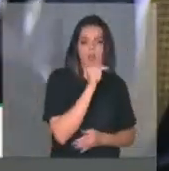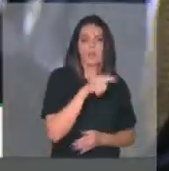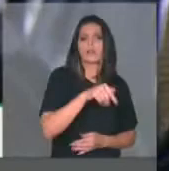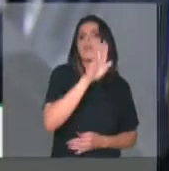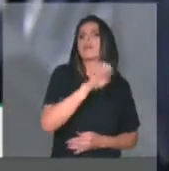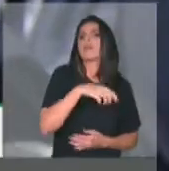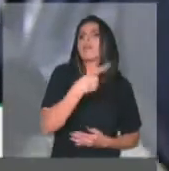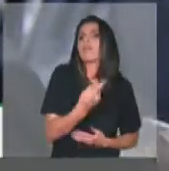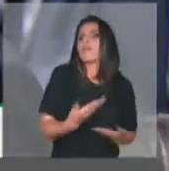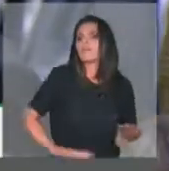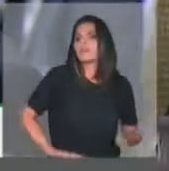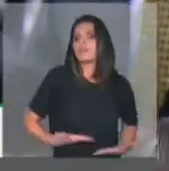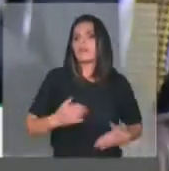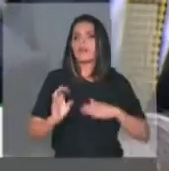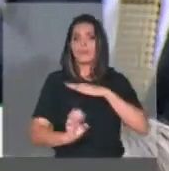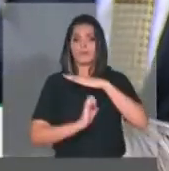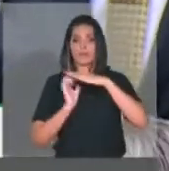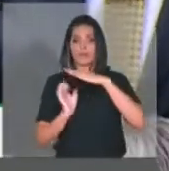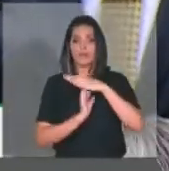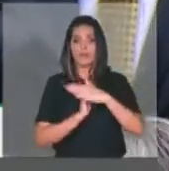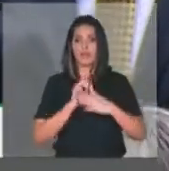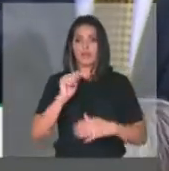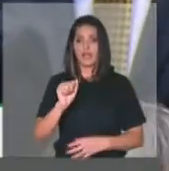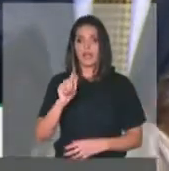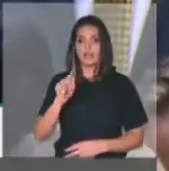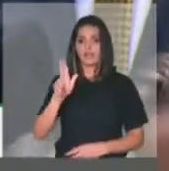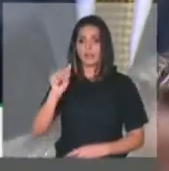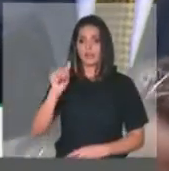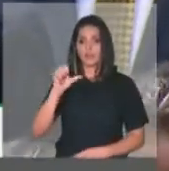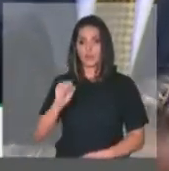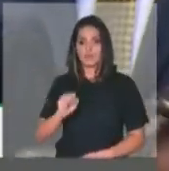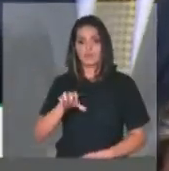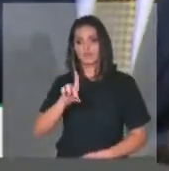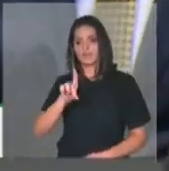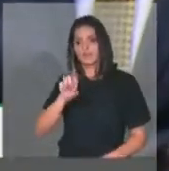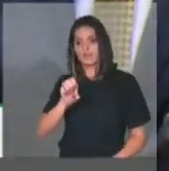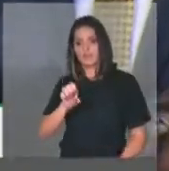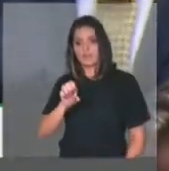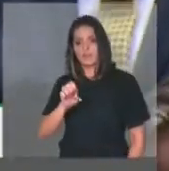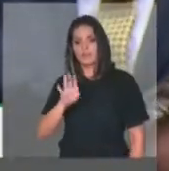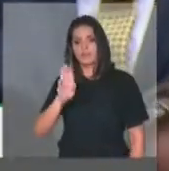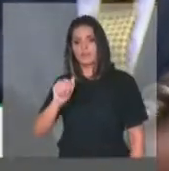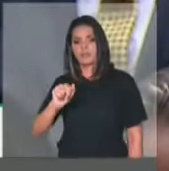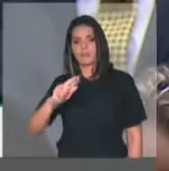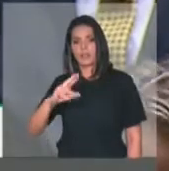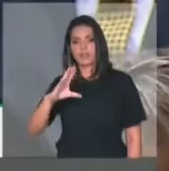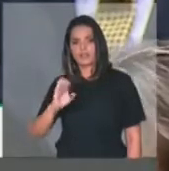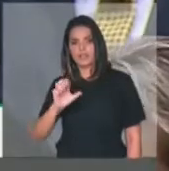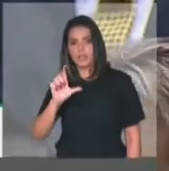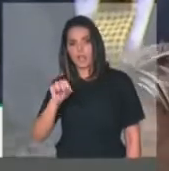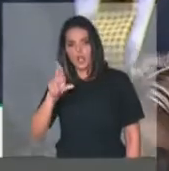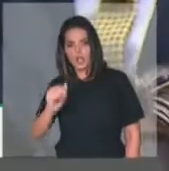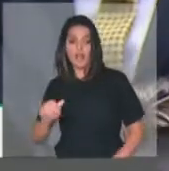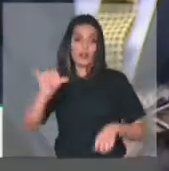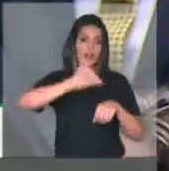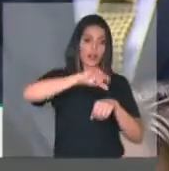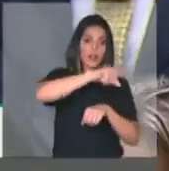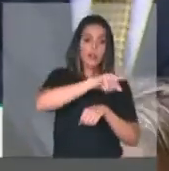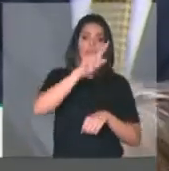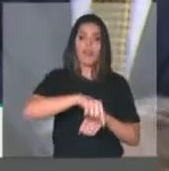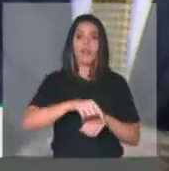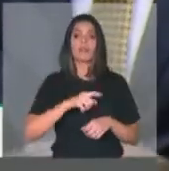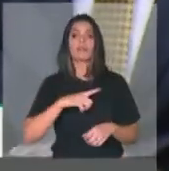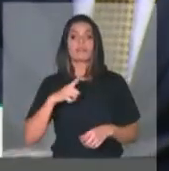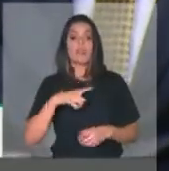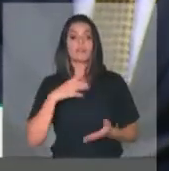serviço é uma companhia chamada Águas de Barcelona. Portanto, a capital de Cuba, Havana, é a capital que